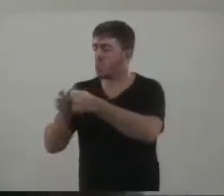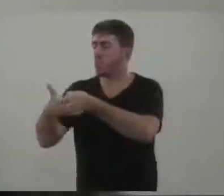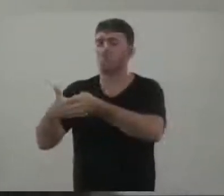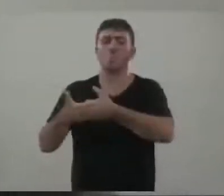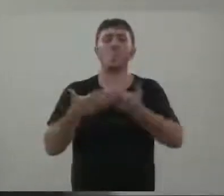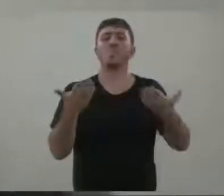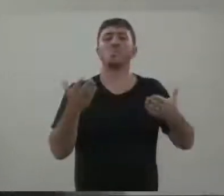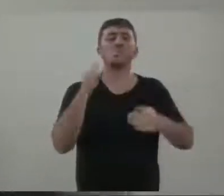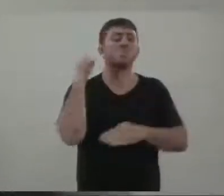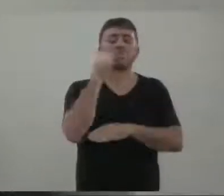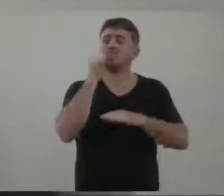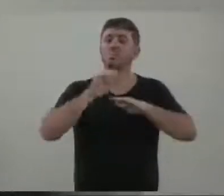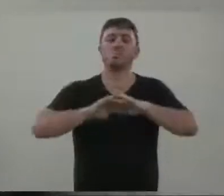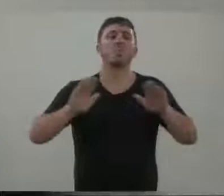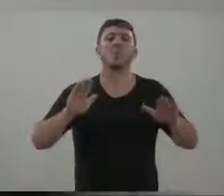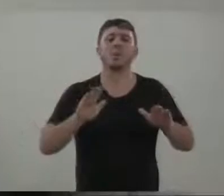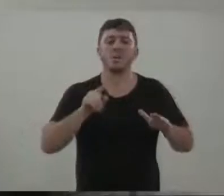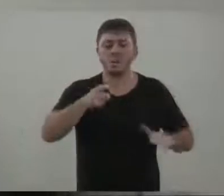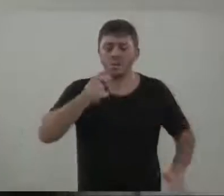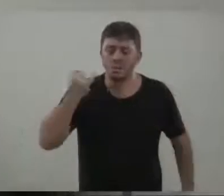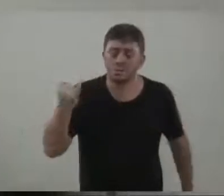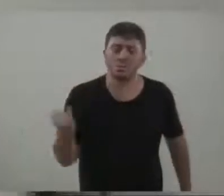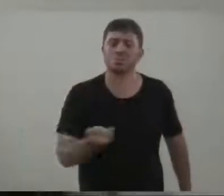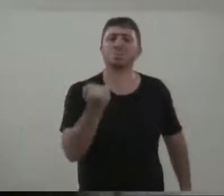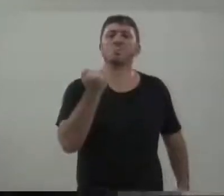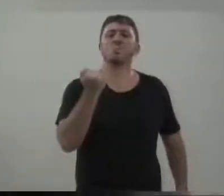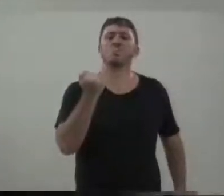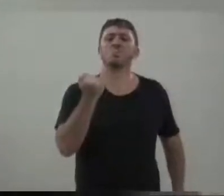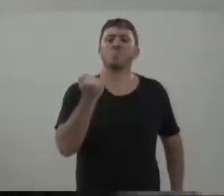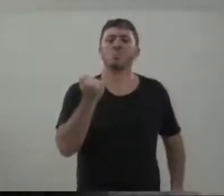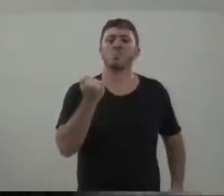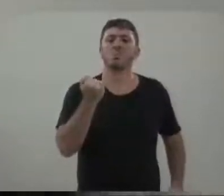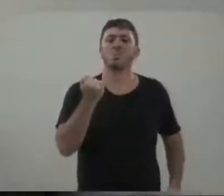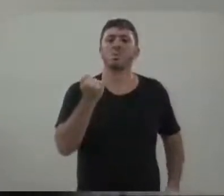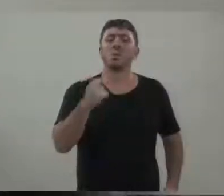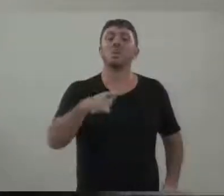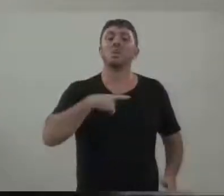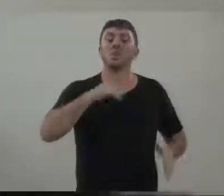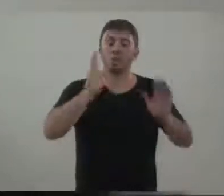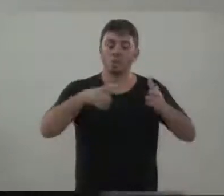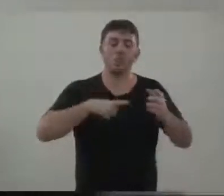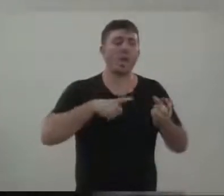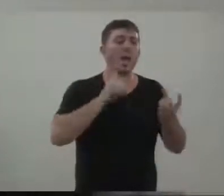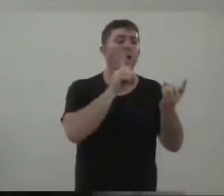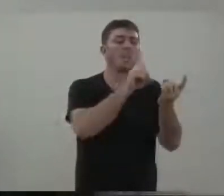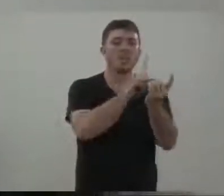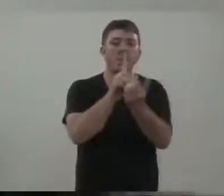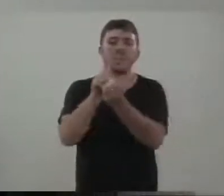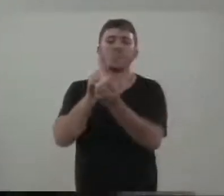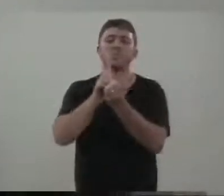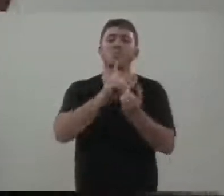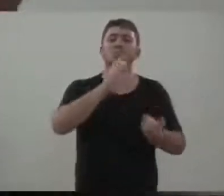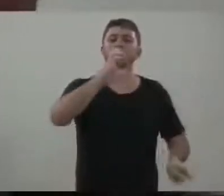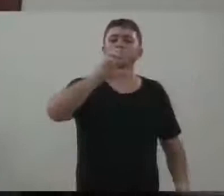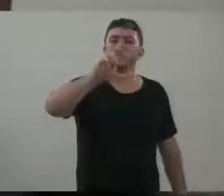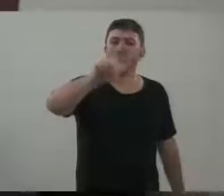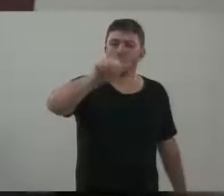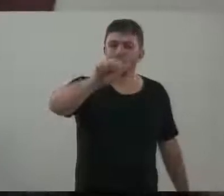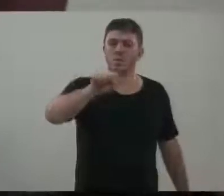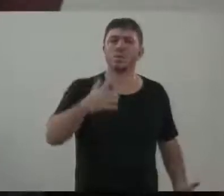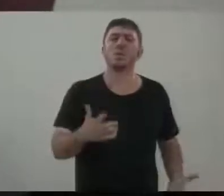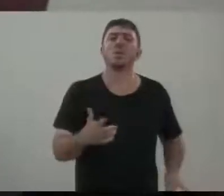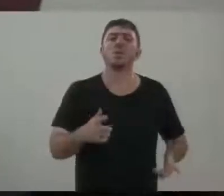calamidade pública, enfim. Elas já são atendidas pelo CRAS, já são atendidas pelo Serviço Social, e pelo menos